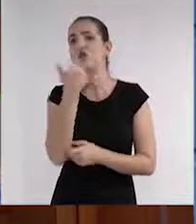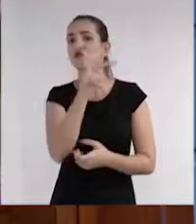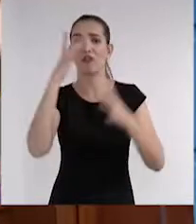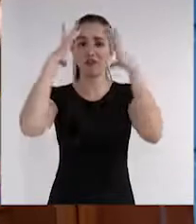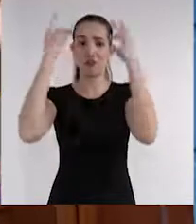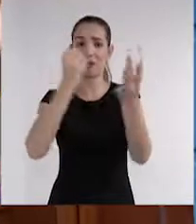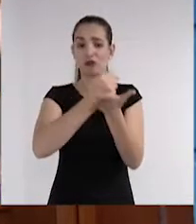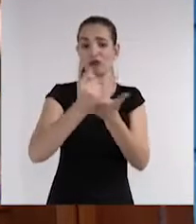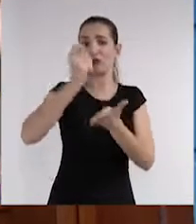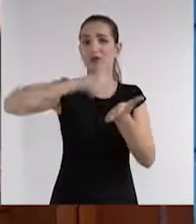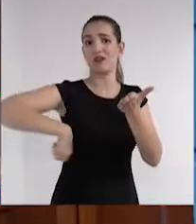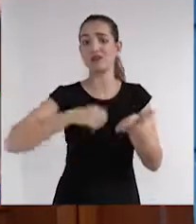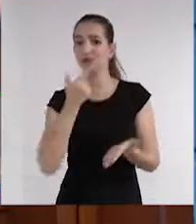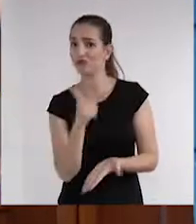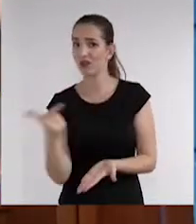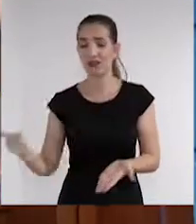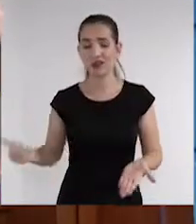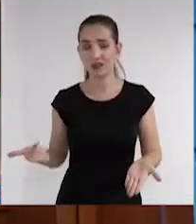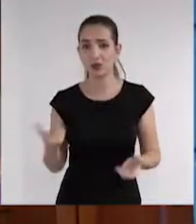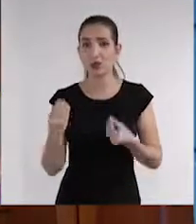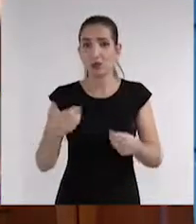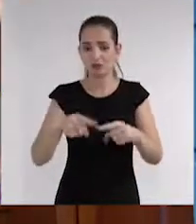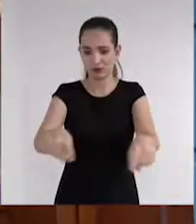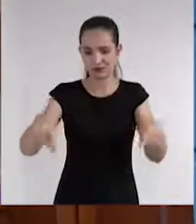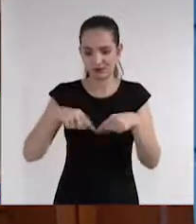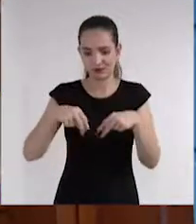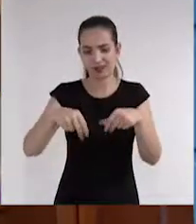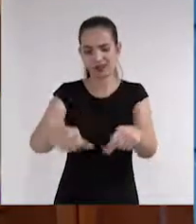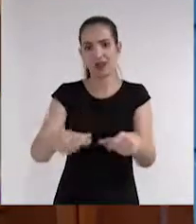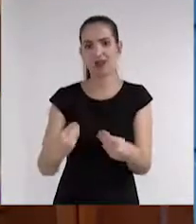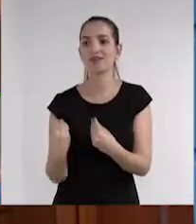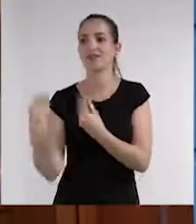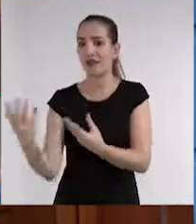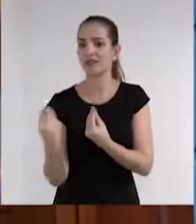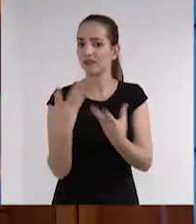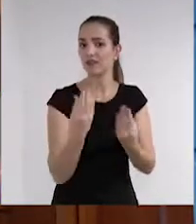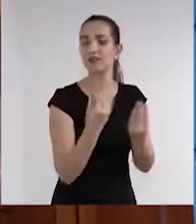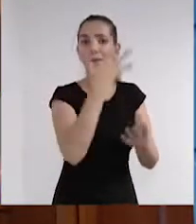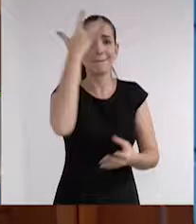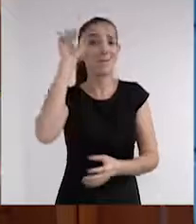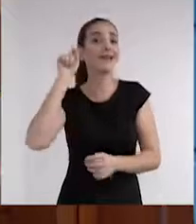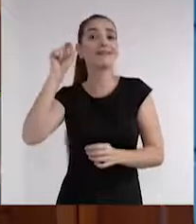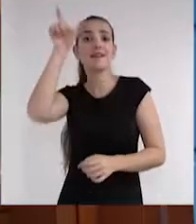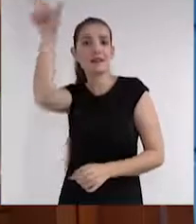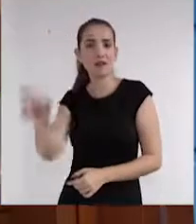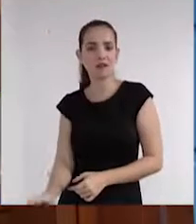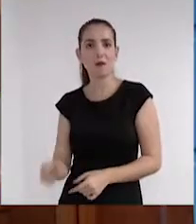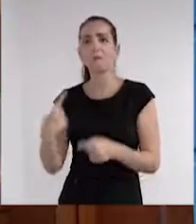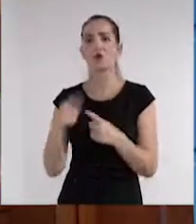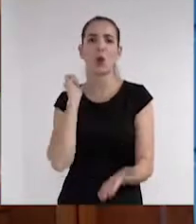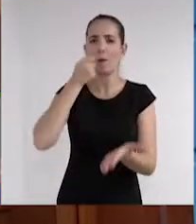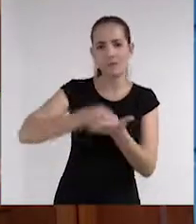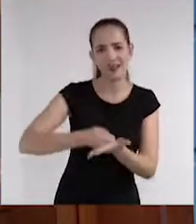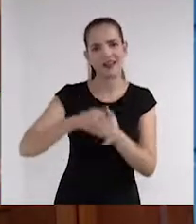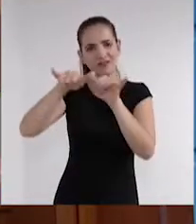poder passar de mãos. Ué, peraí, por que é obrigado a ter que ficar lá na terra? Me responde, por quê? E